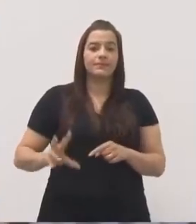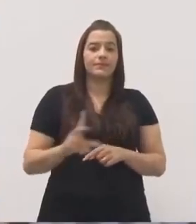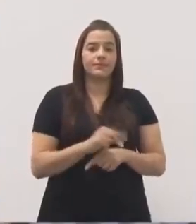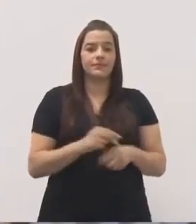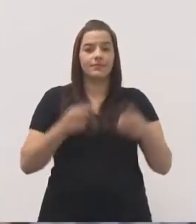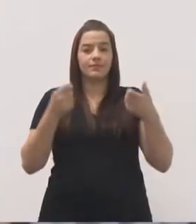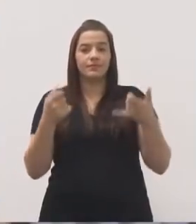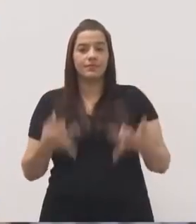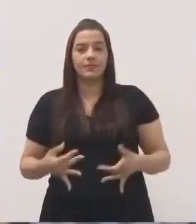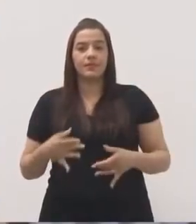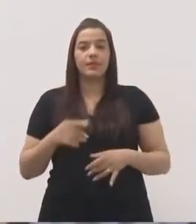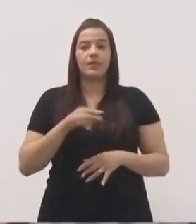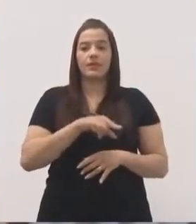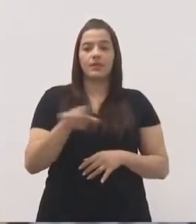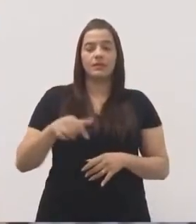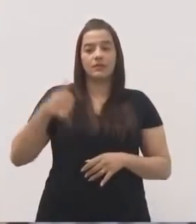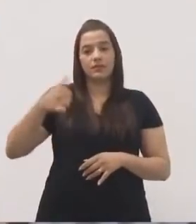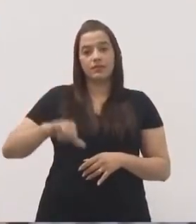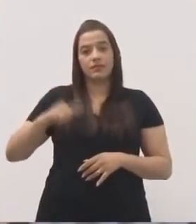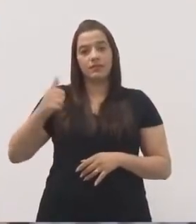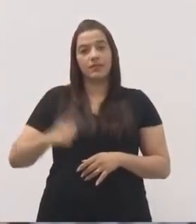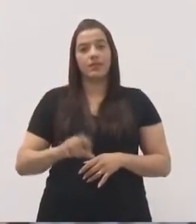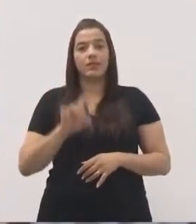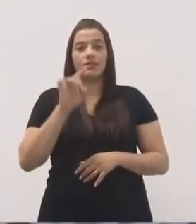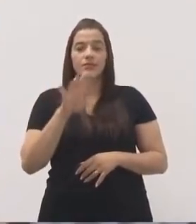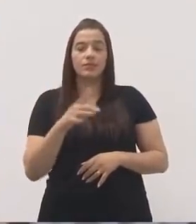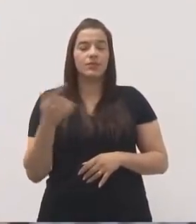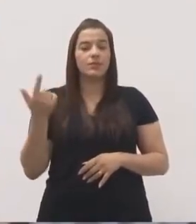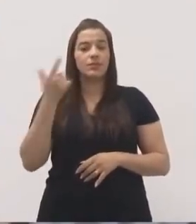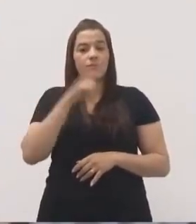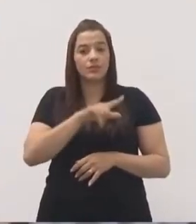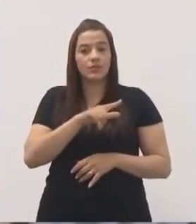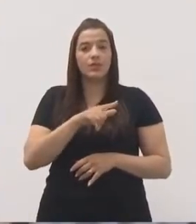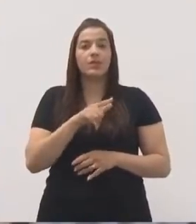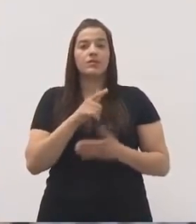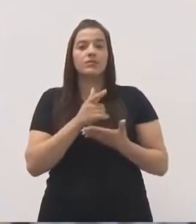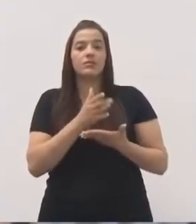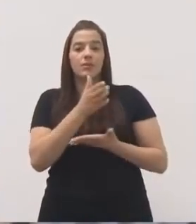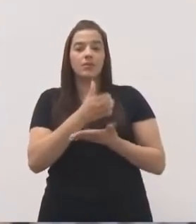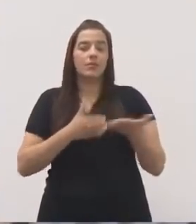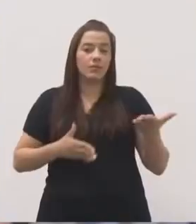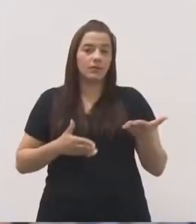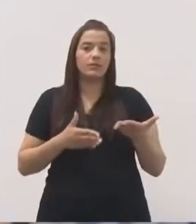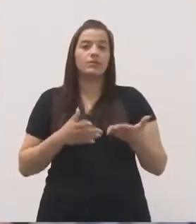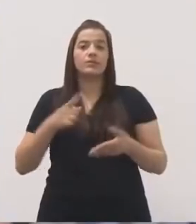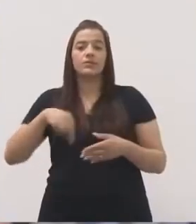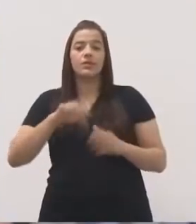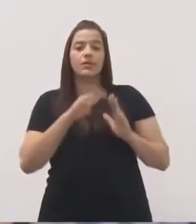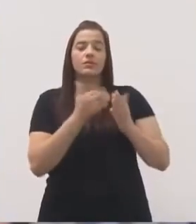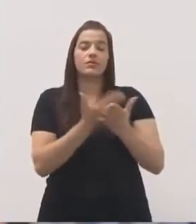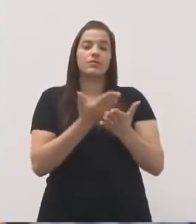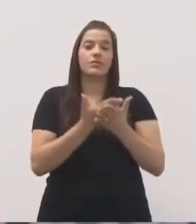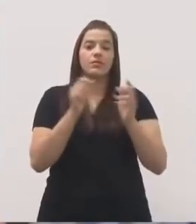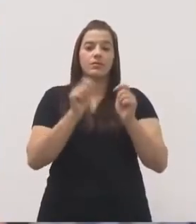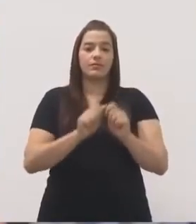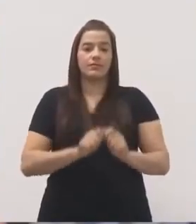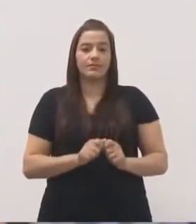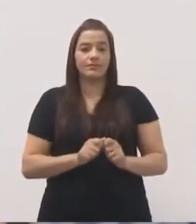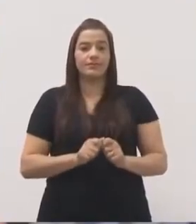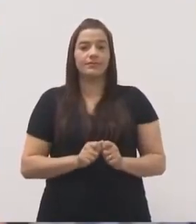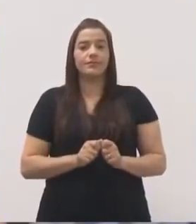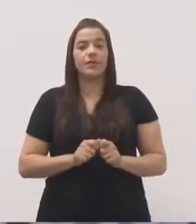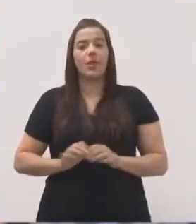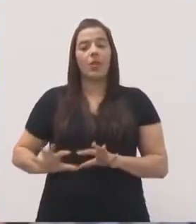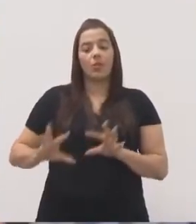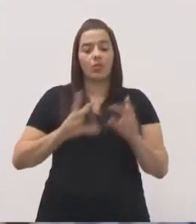sabem, essas avaliações, elas só conseguem considerar uma parte daquilo que a escola faz. Ela não é o